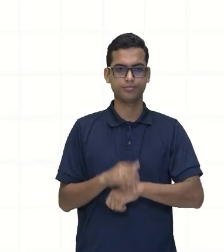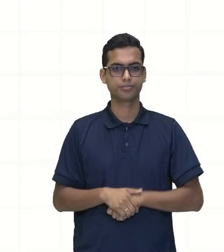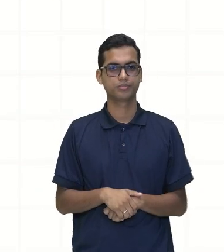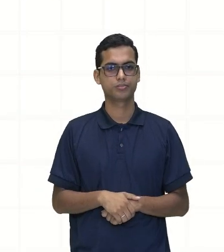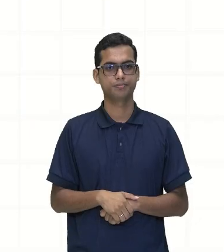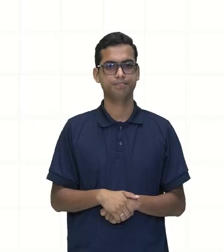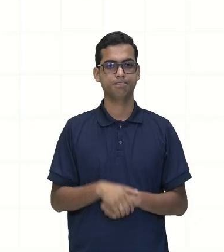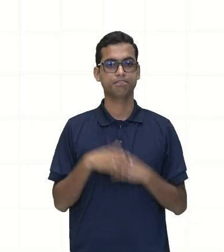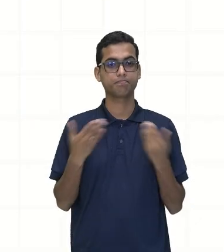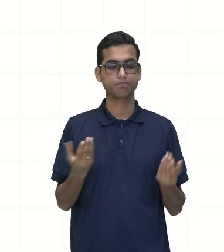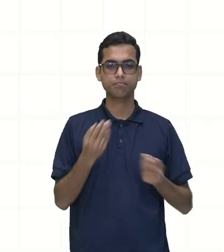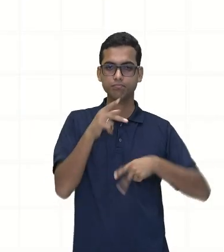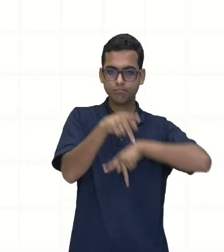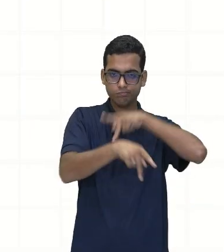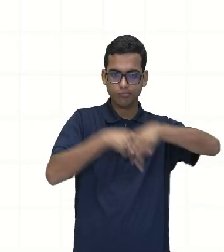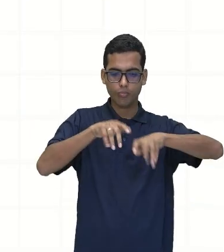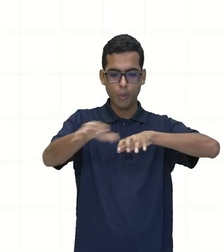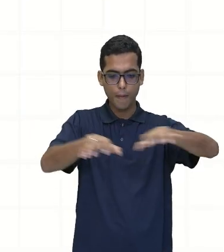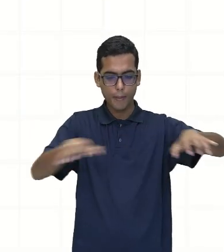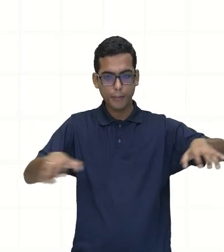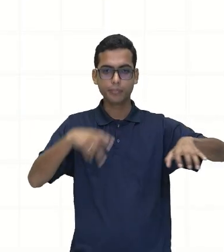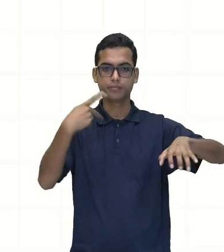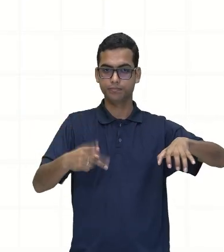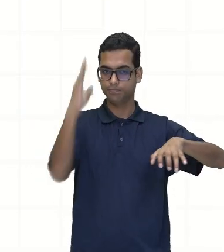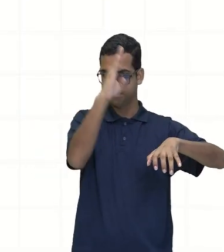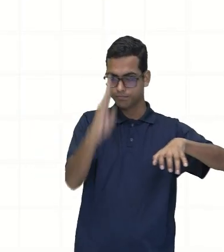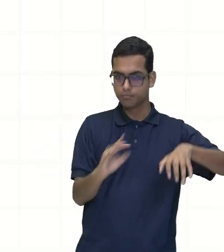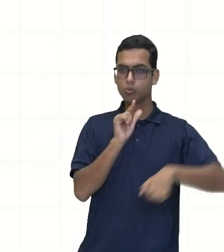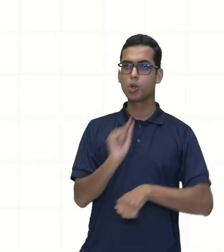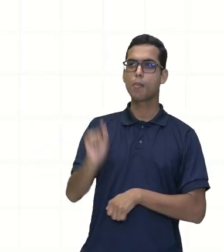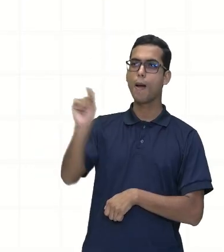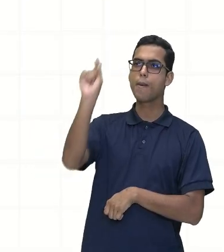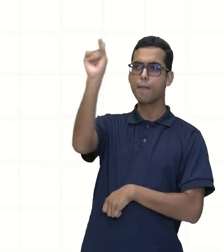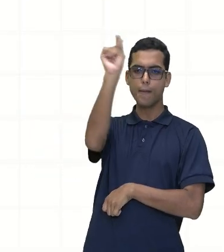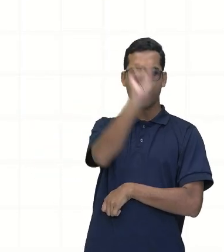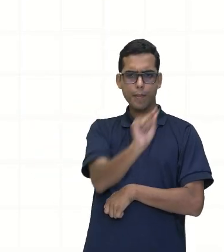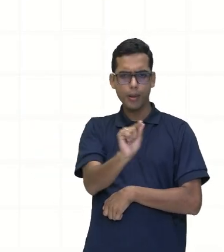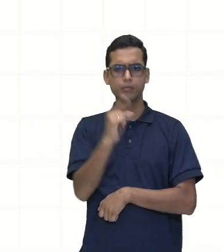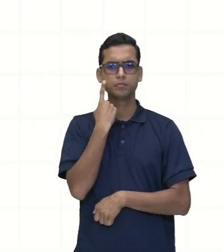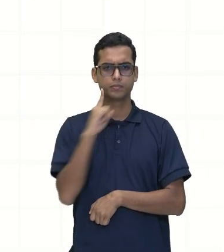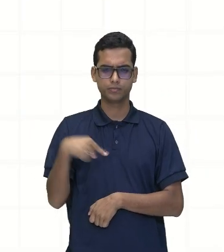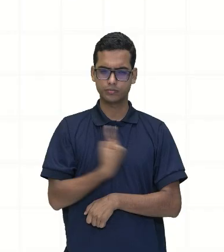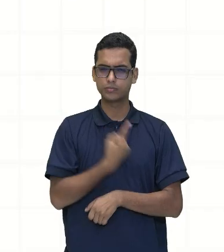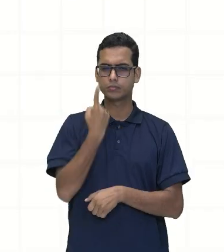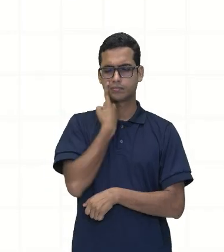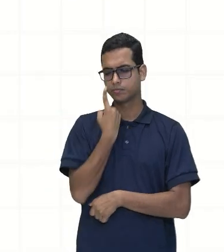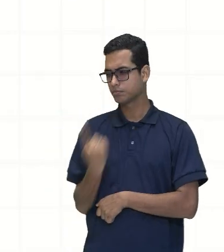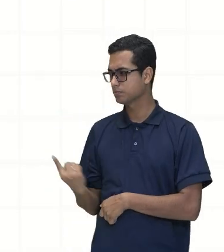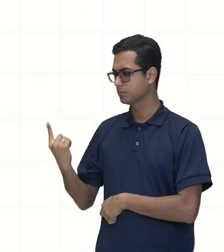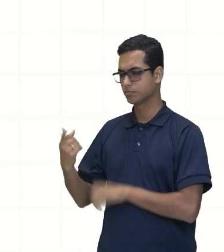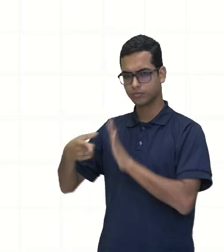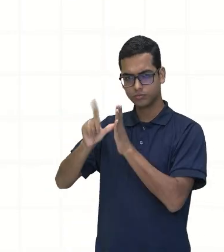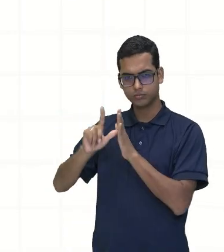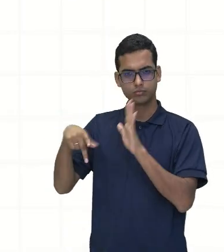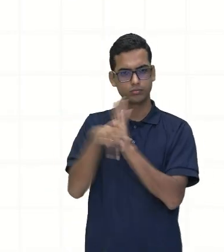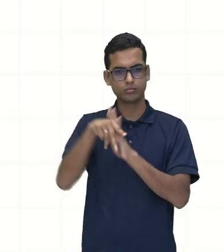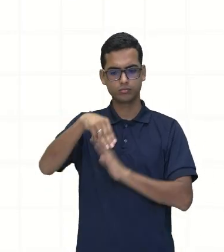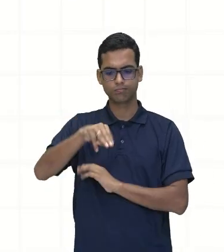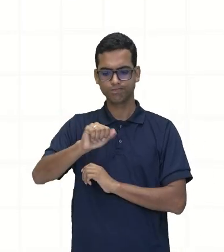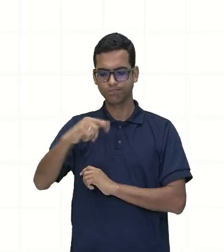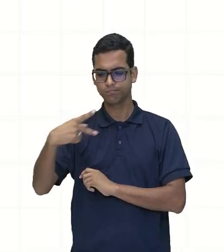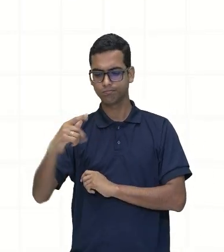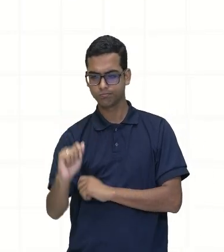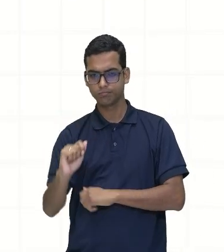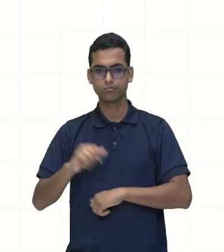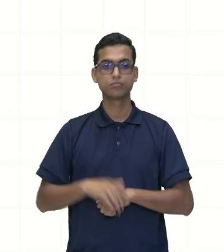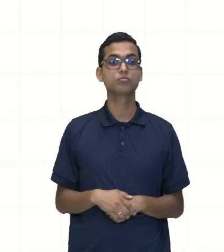quilombolas no Brasil, né? Um pouco parecido com aquele mapinha que a gente viu lá no início. E aí nós temos a distribuição populacional dos